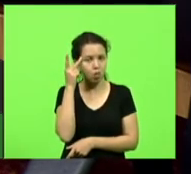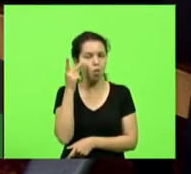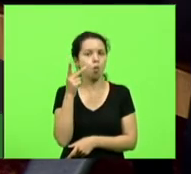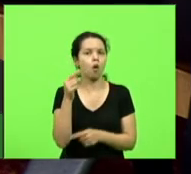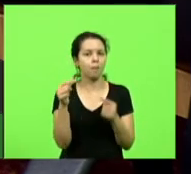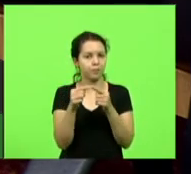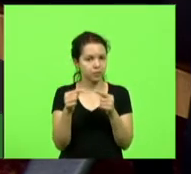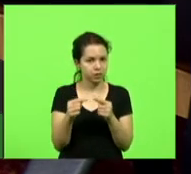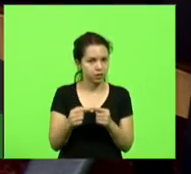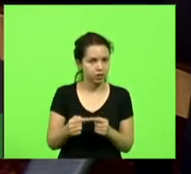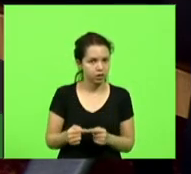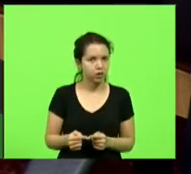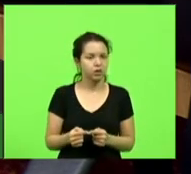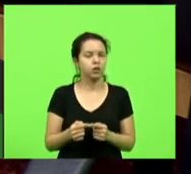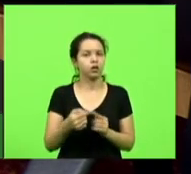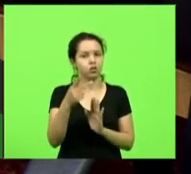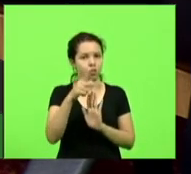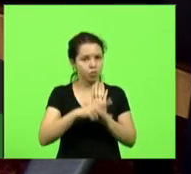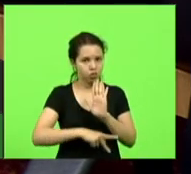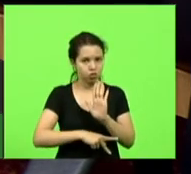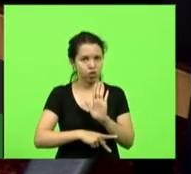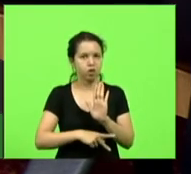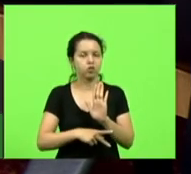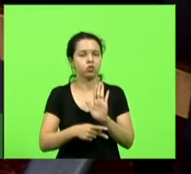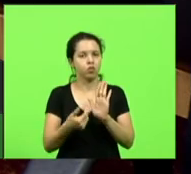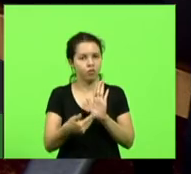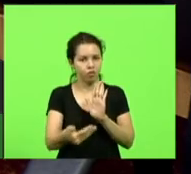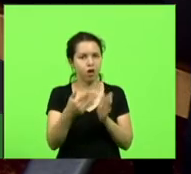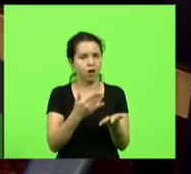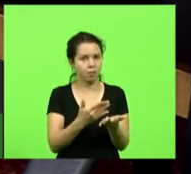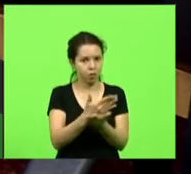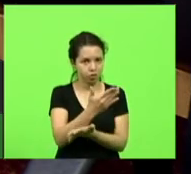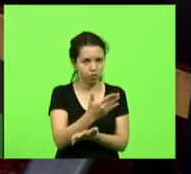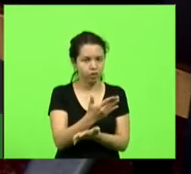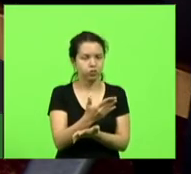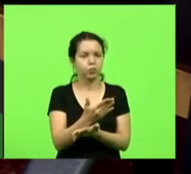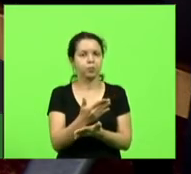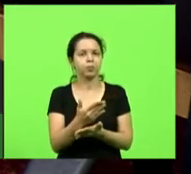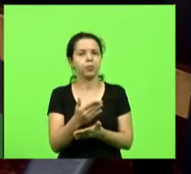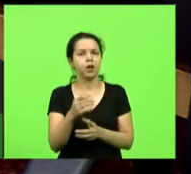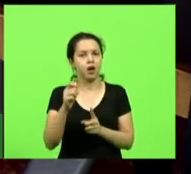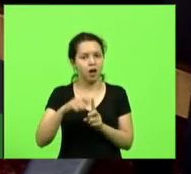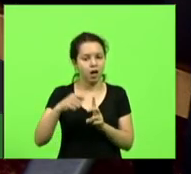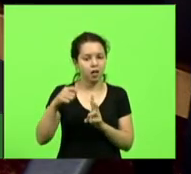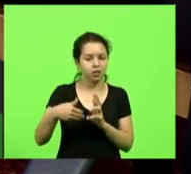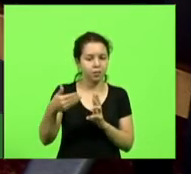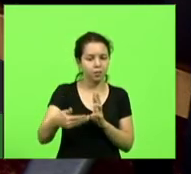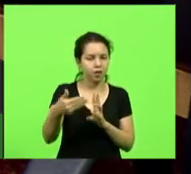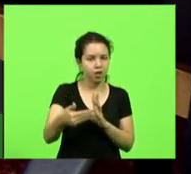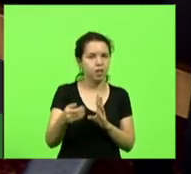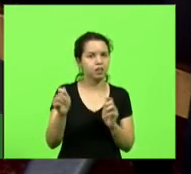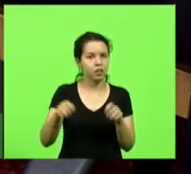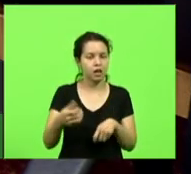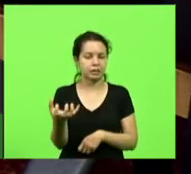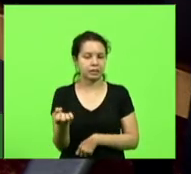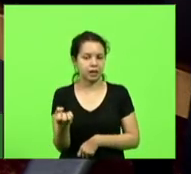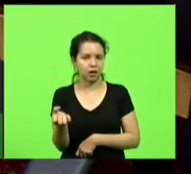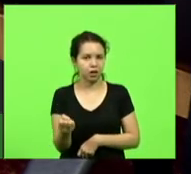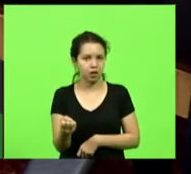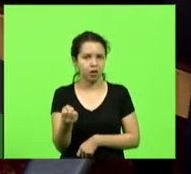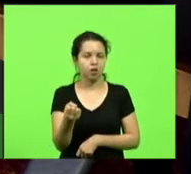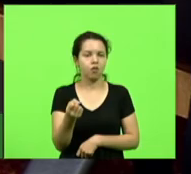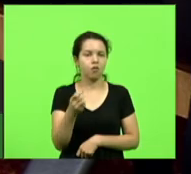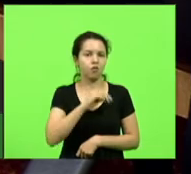dos critérios do projeto que está sendo aprovado aqui, e a cada mês elas poderão sacar o valor de